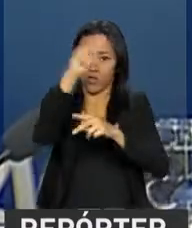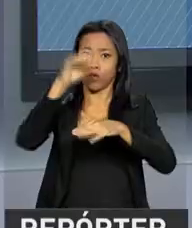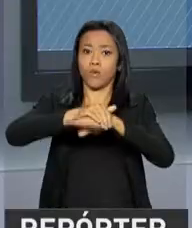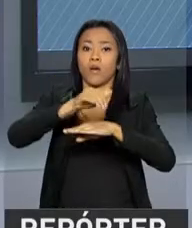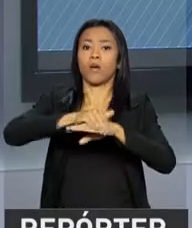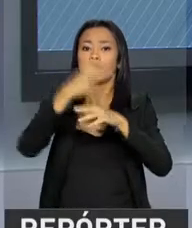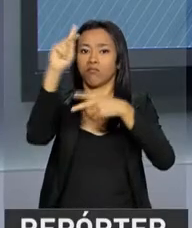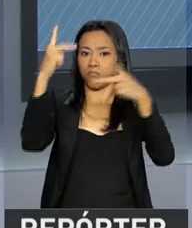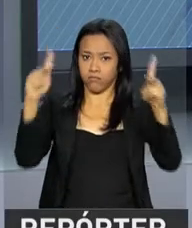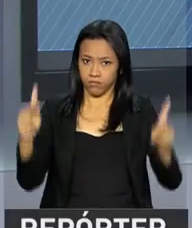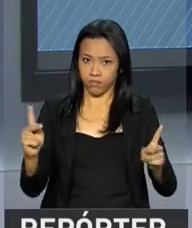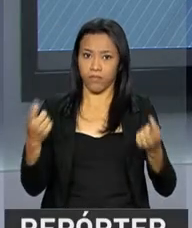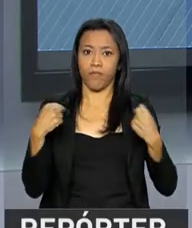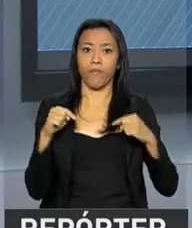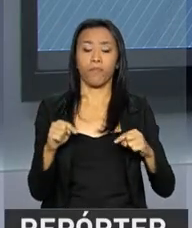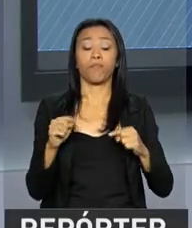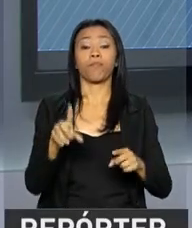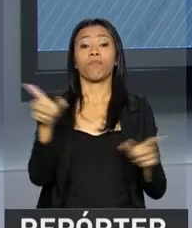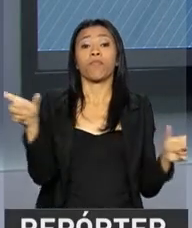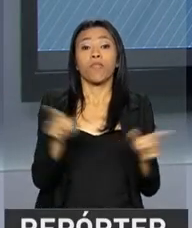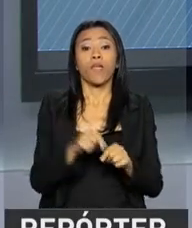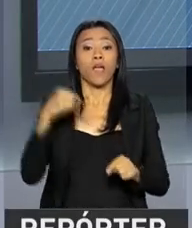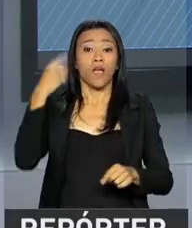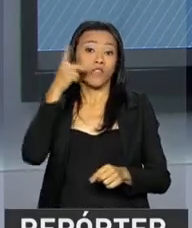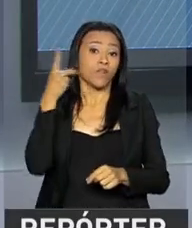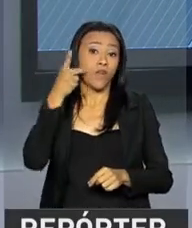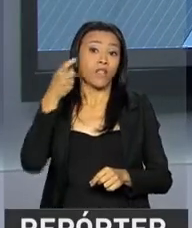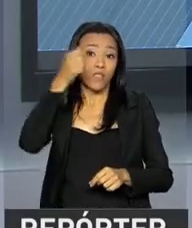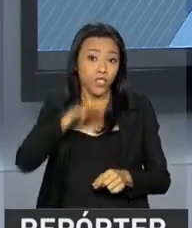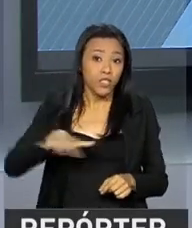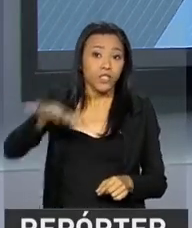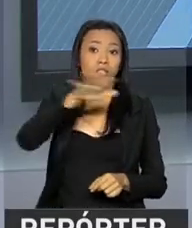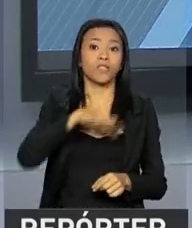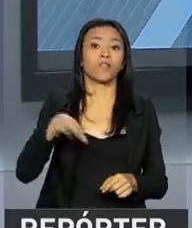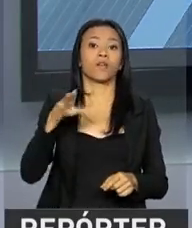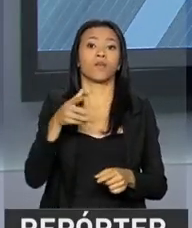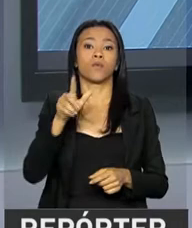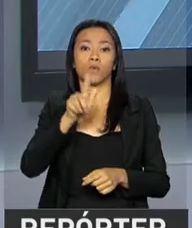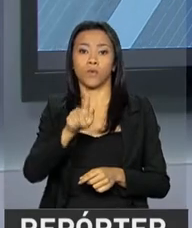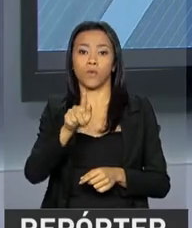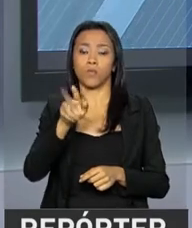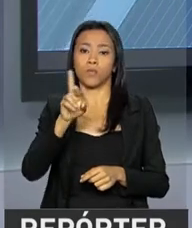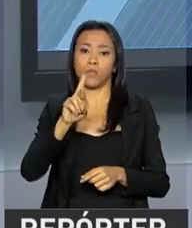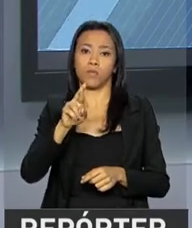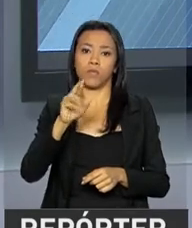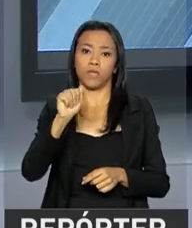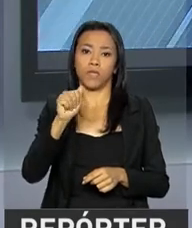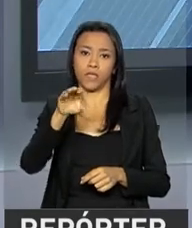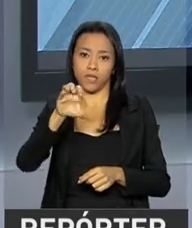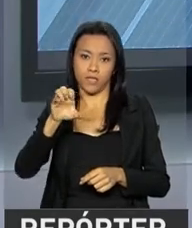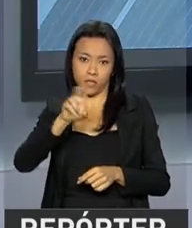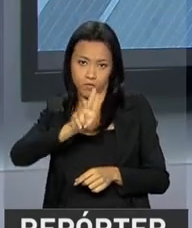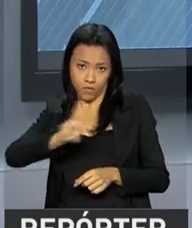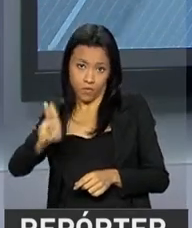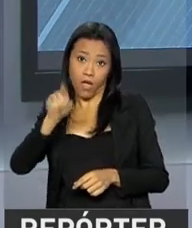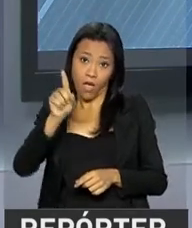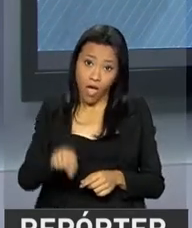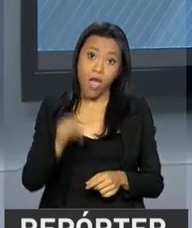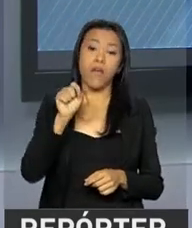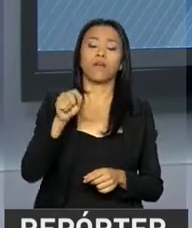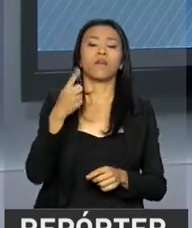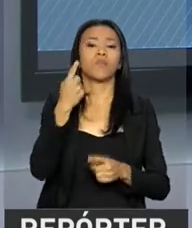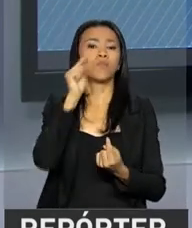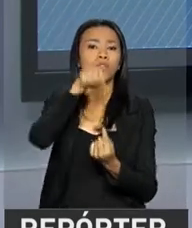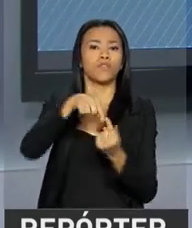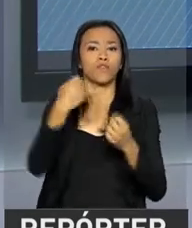autonomia. A advogada-geral da União, Gleice Mendonça, explicou que o objetivo dos acordos assinados é fortalecer a defesa do